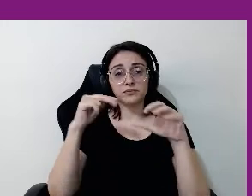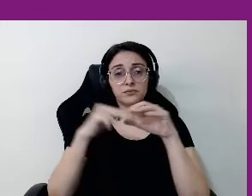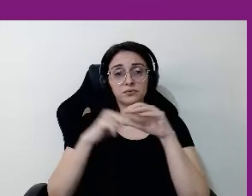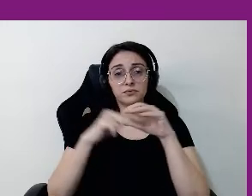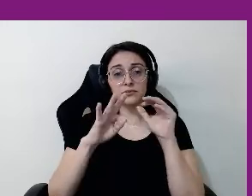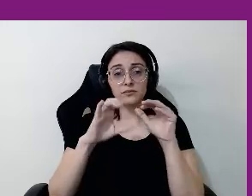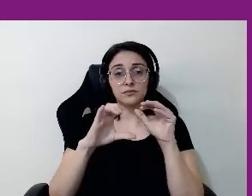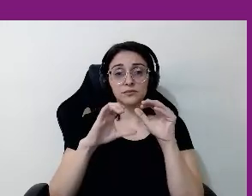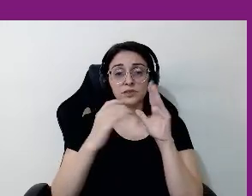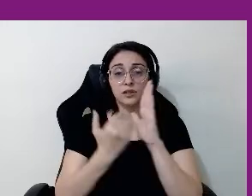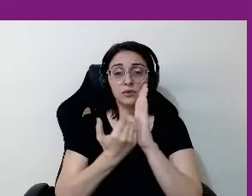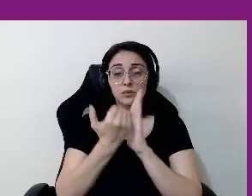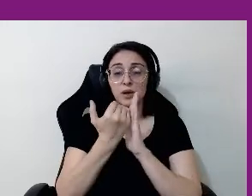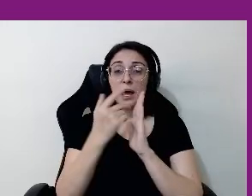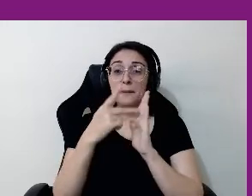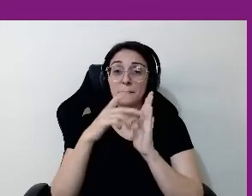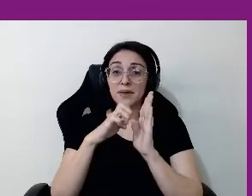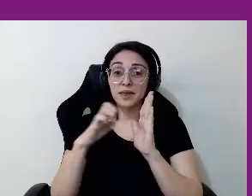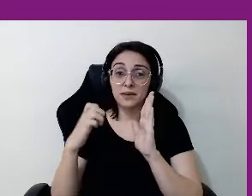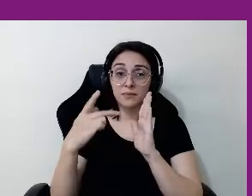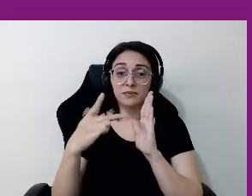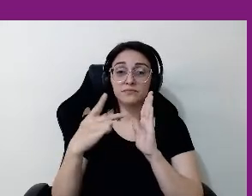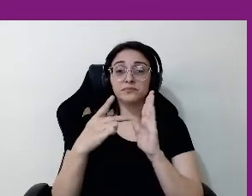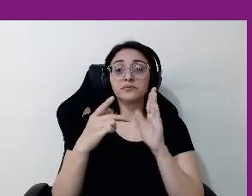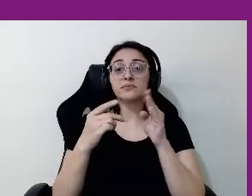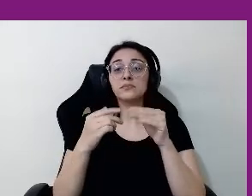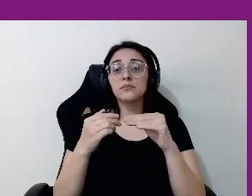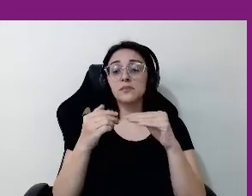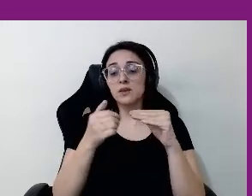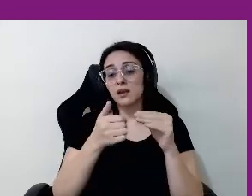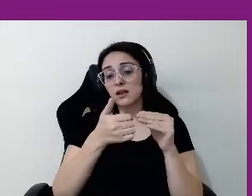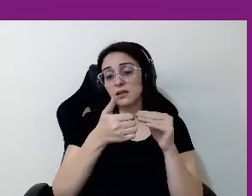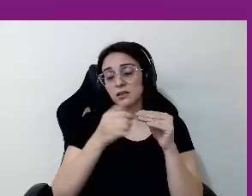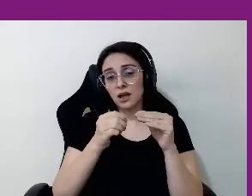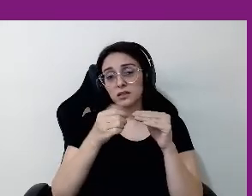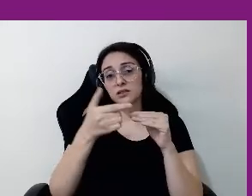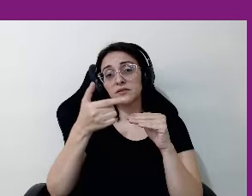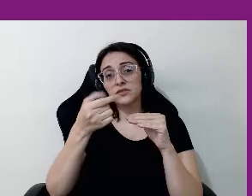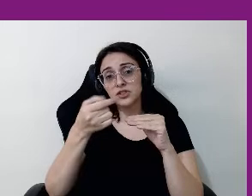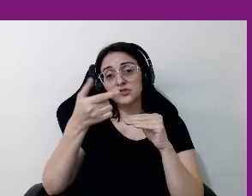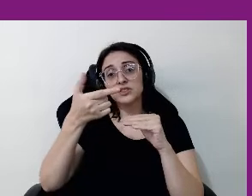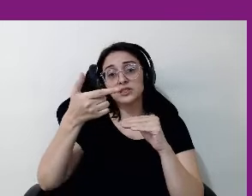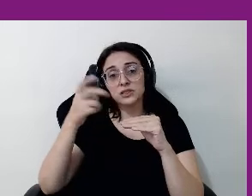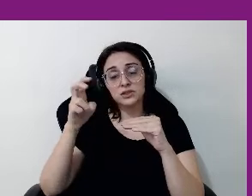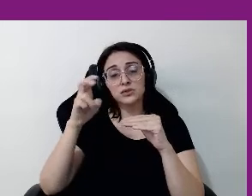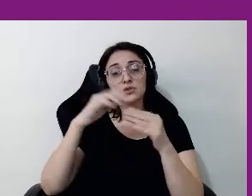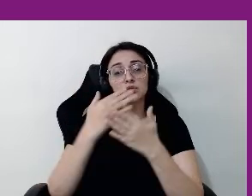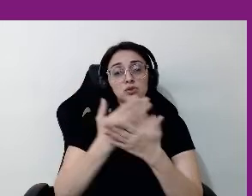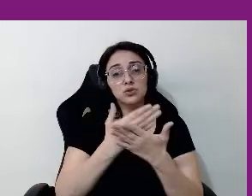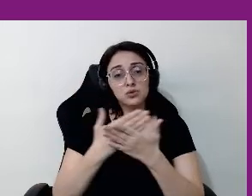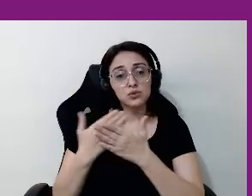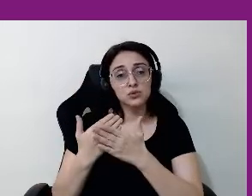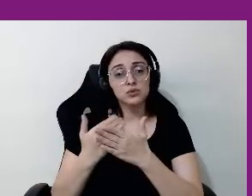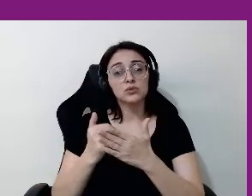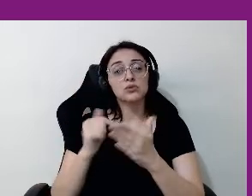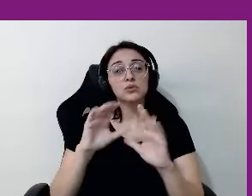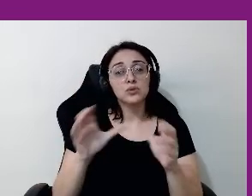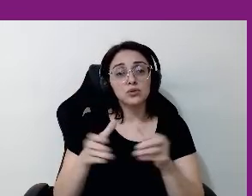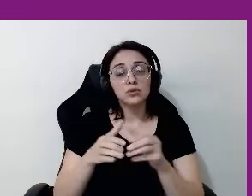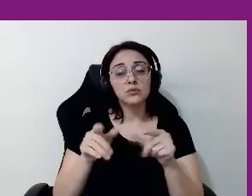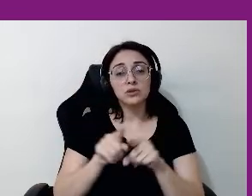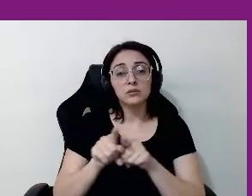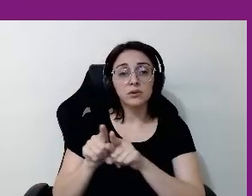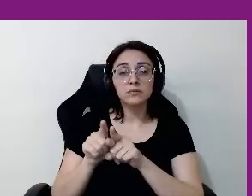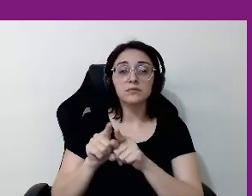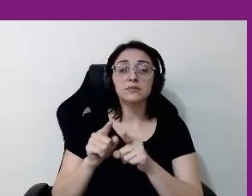se aumentava a PIP gradualmente, de 10, depois 20, depois 25, e os estudos prévios do nosso grupo também, o